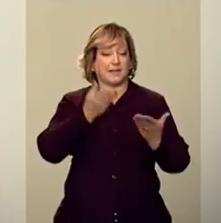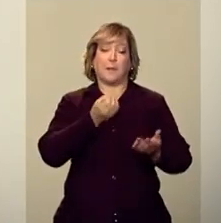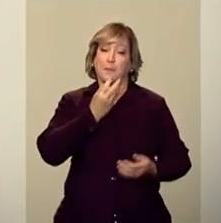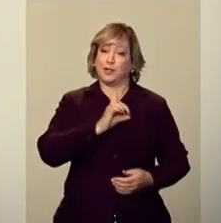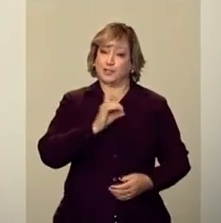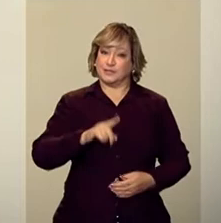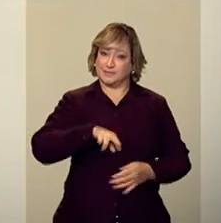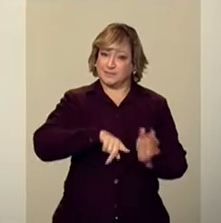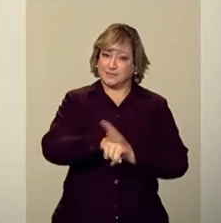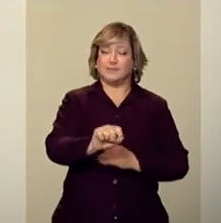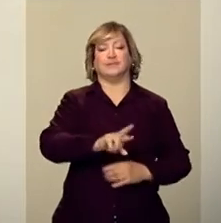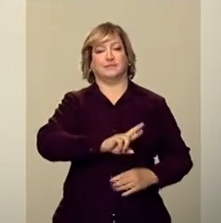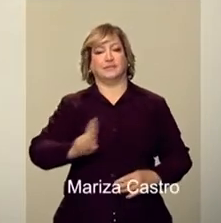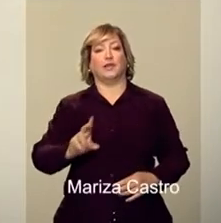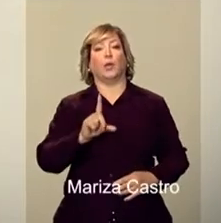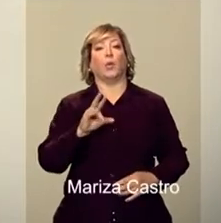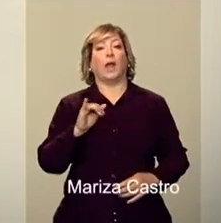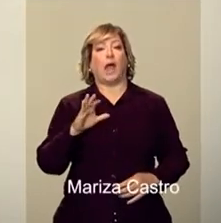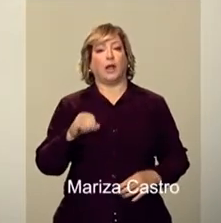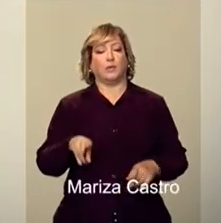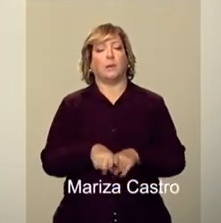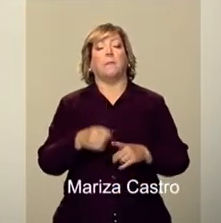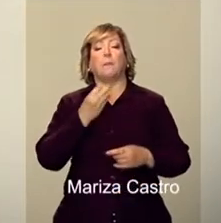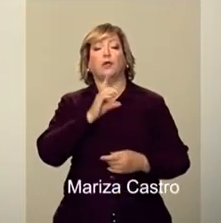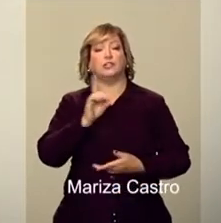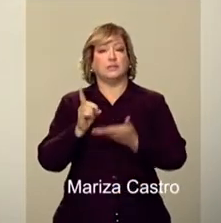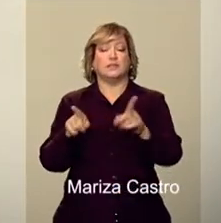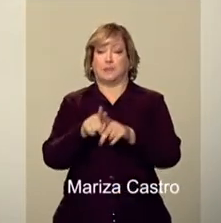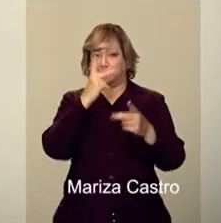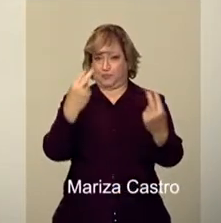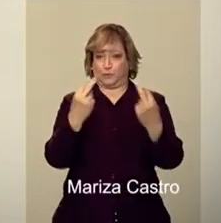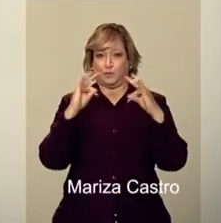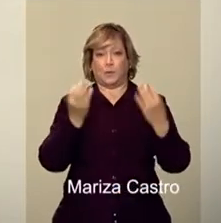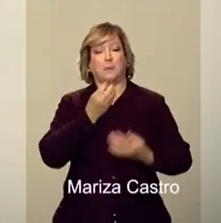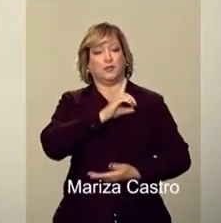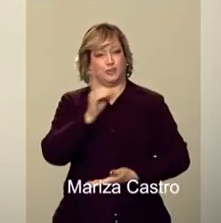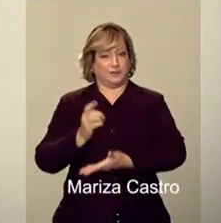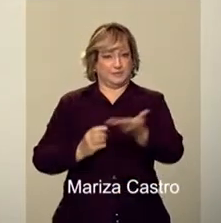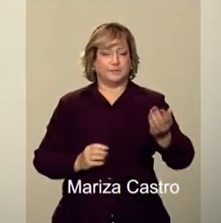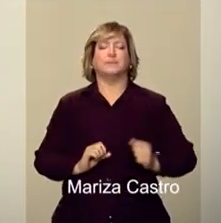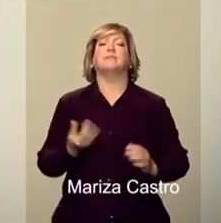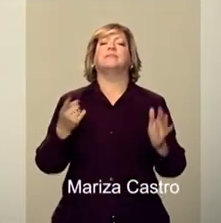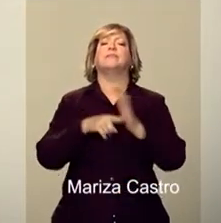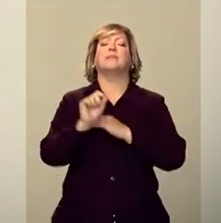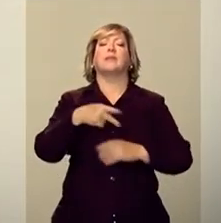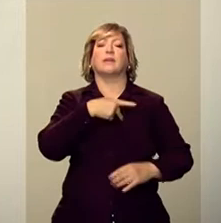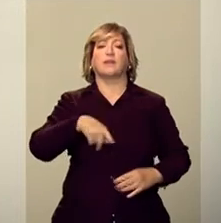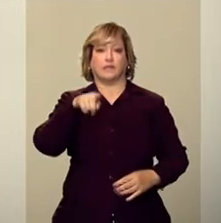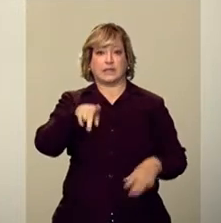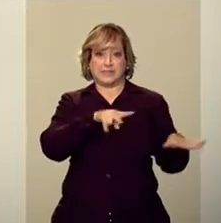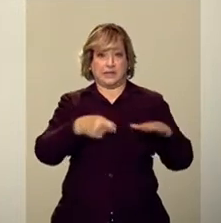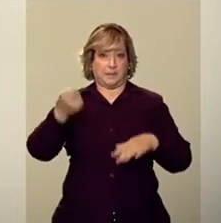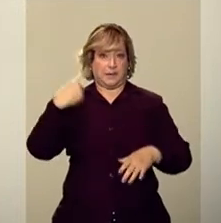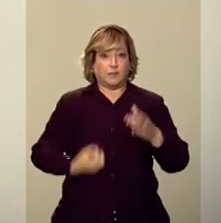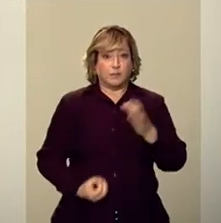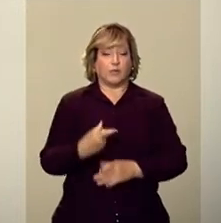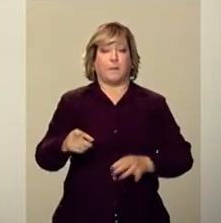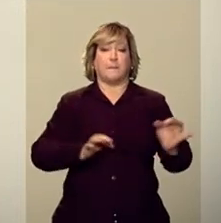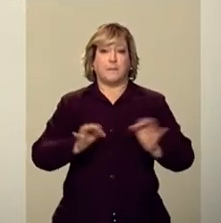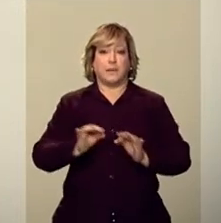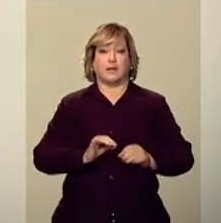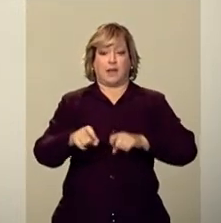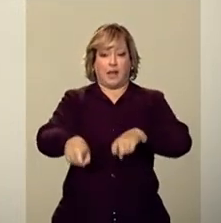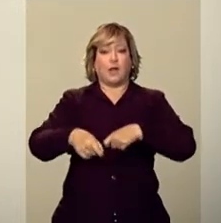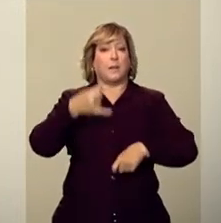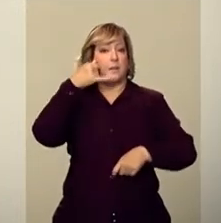presidenta Bom dia Luciano e bom dia para você que nos acompanha aqui no café presidente da senhora lançou na semana passada o plano agrícola e pecuário